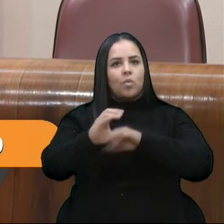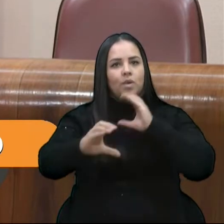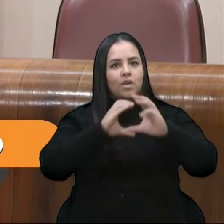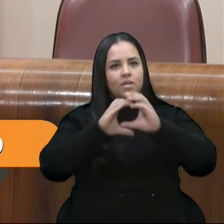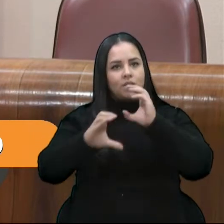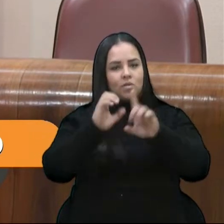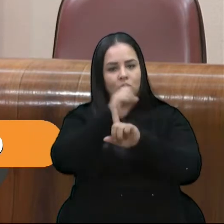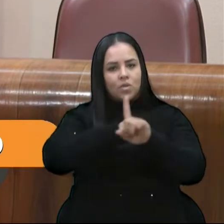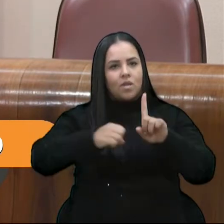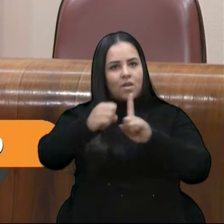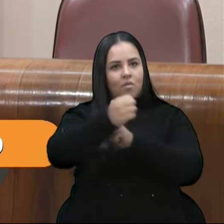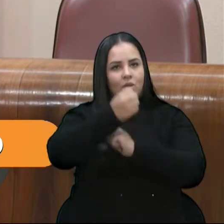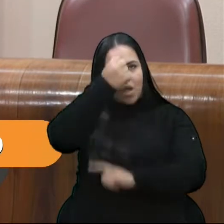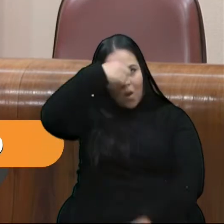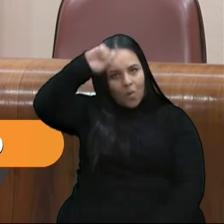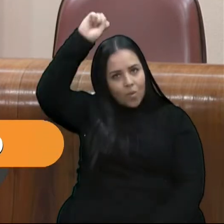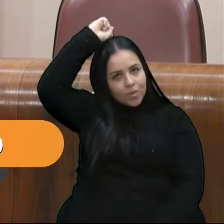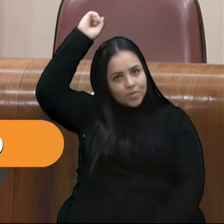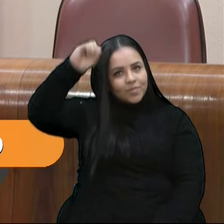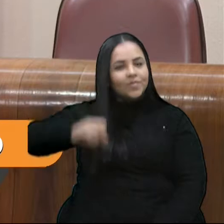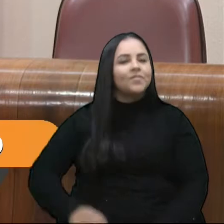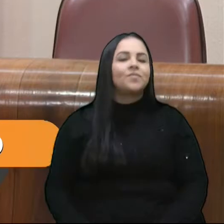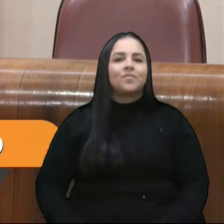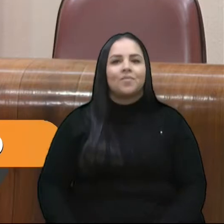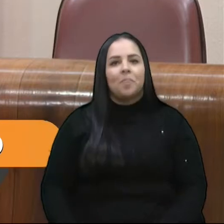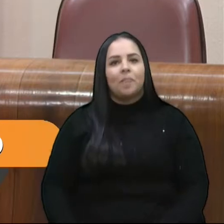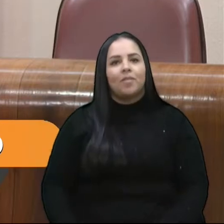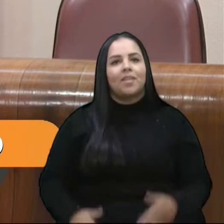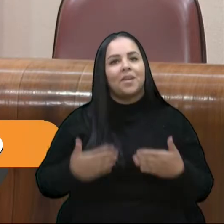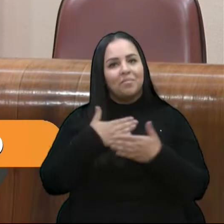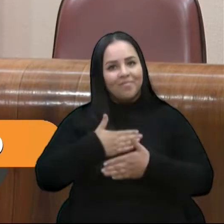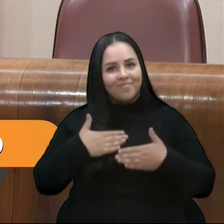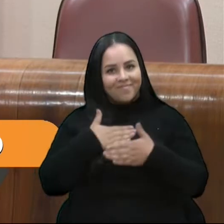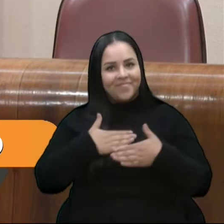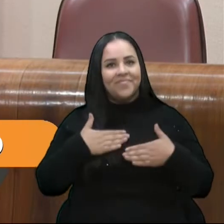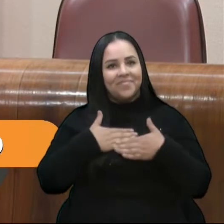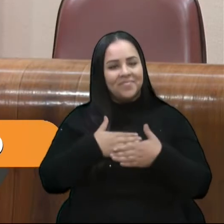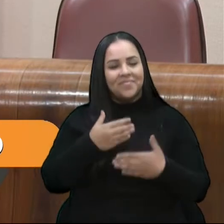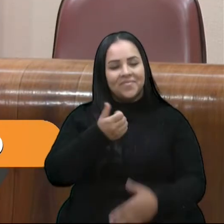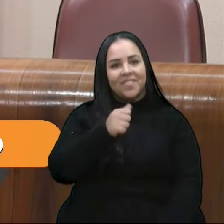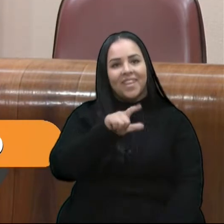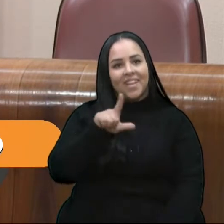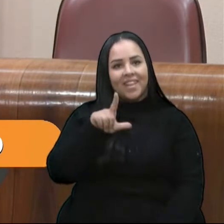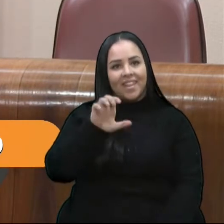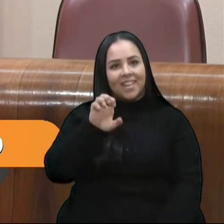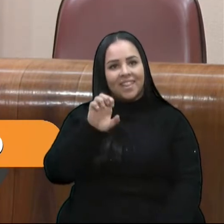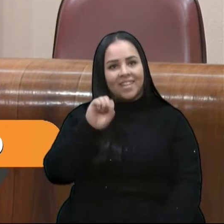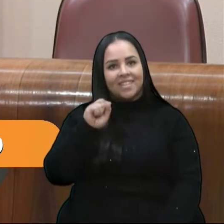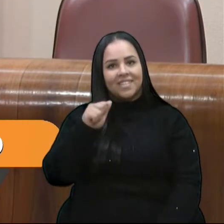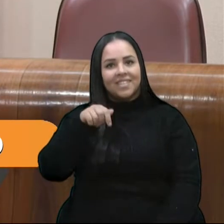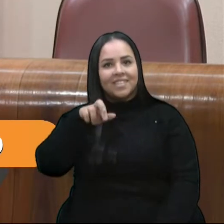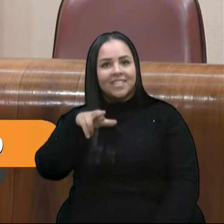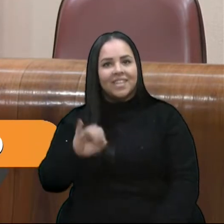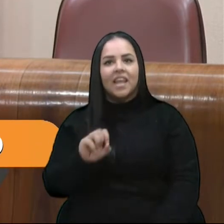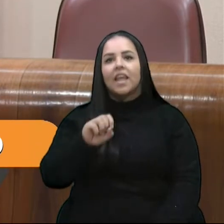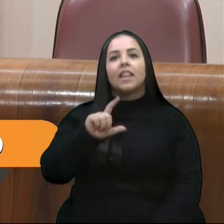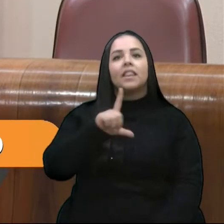Caxias do Sul. Será um prazer estar com a Alessandra Reck e junto dela também temos outros